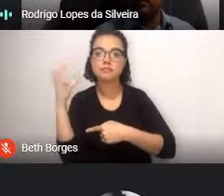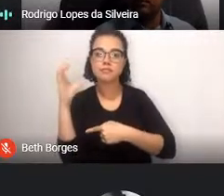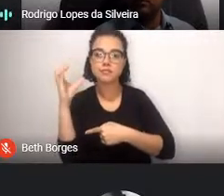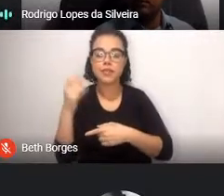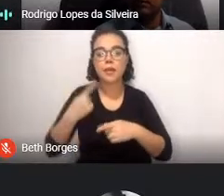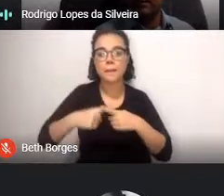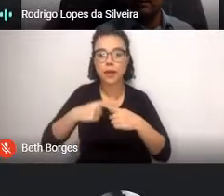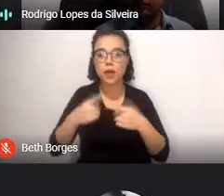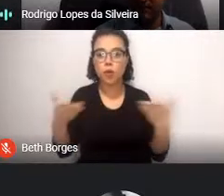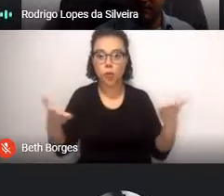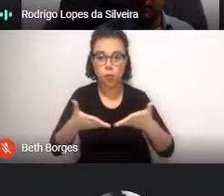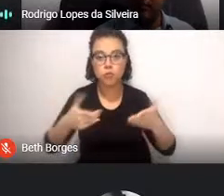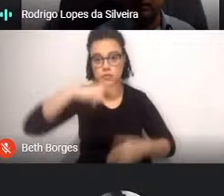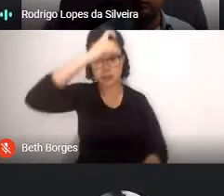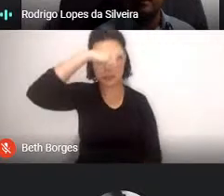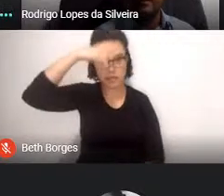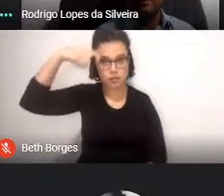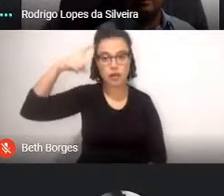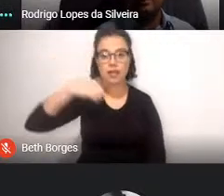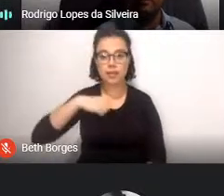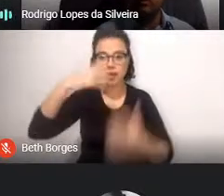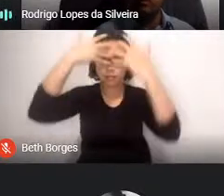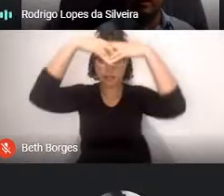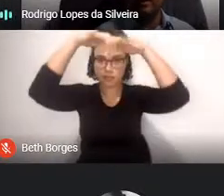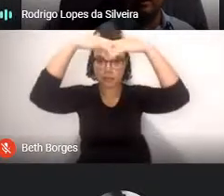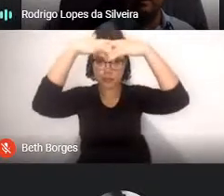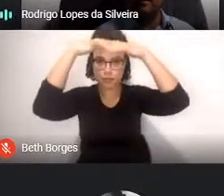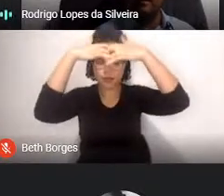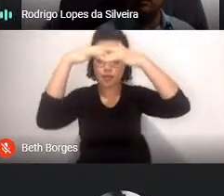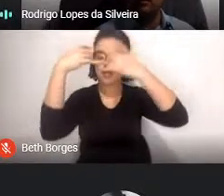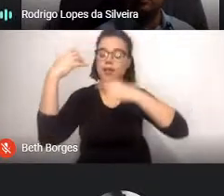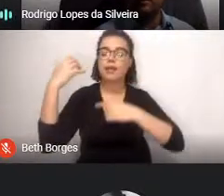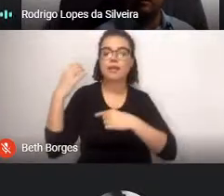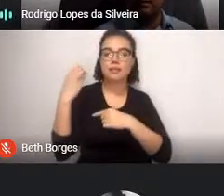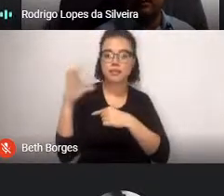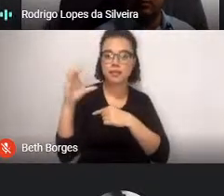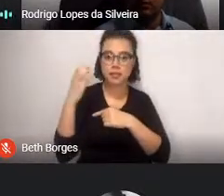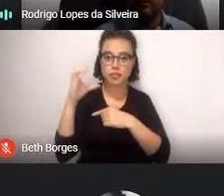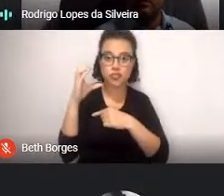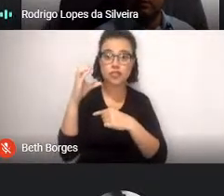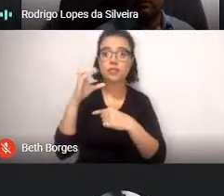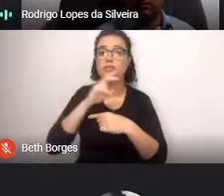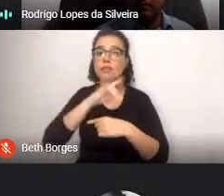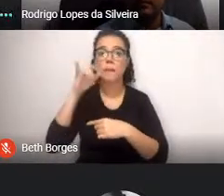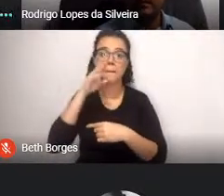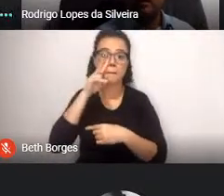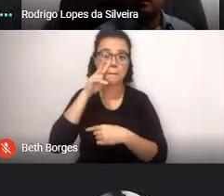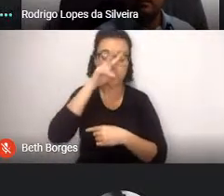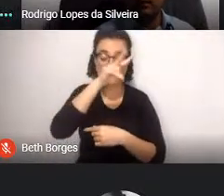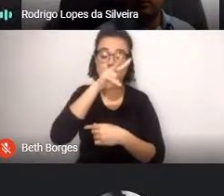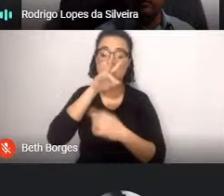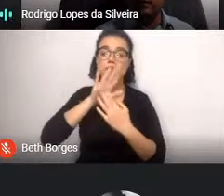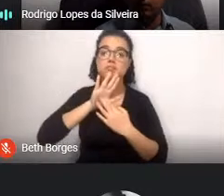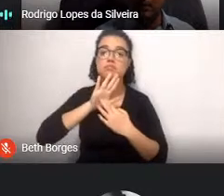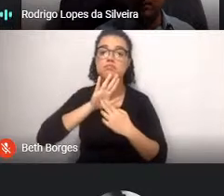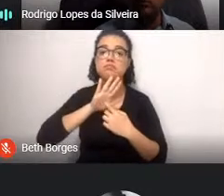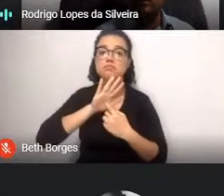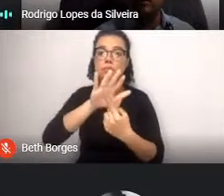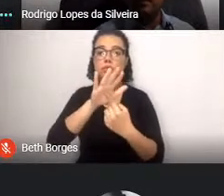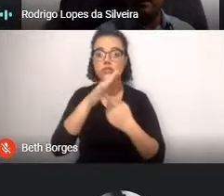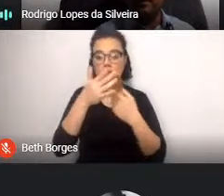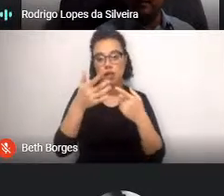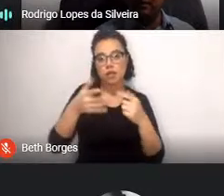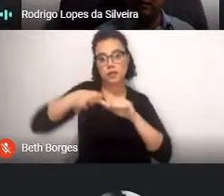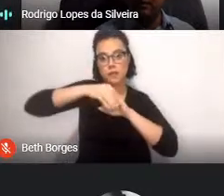uma evidência científica, né? A neurociência veio para dar maior clareza e fortalecer esse conhecimento para o ser